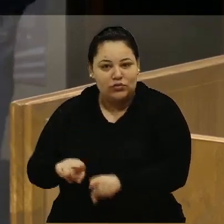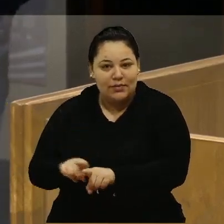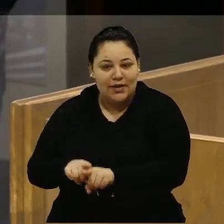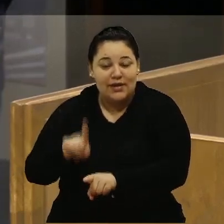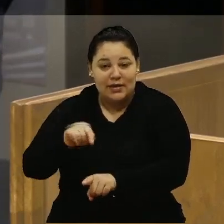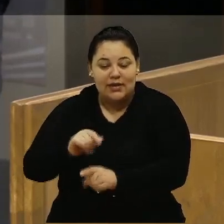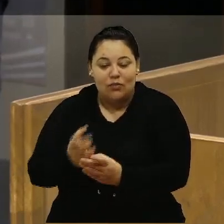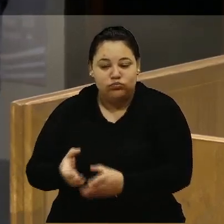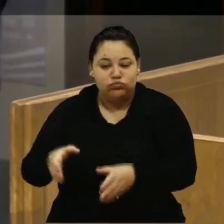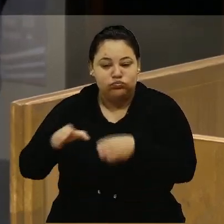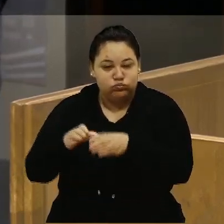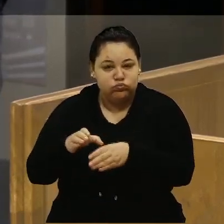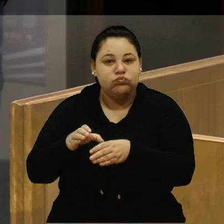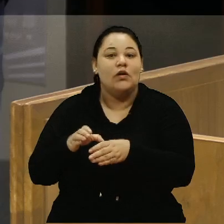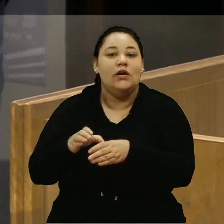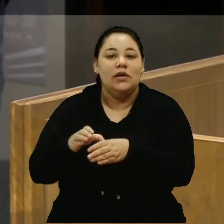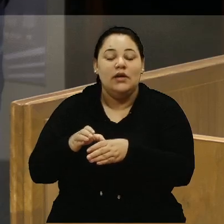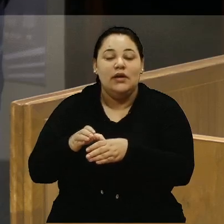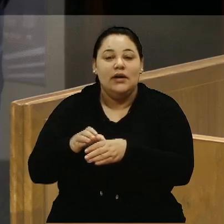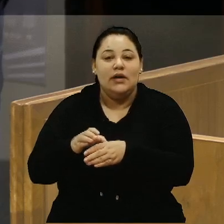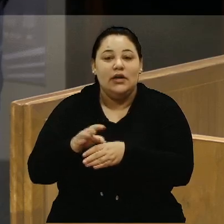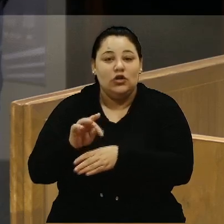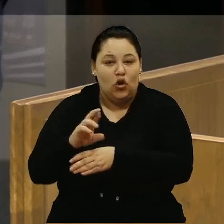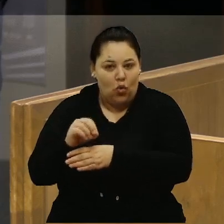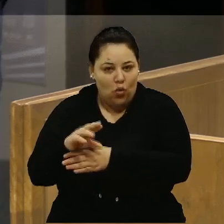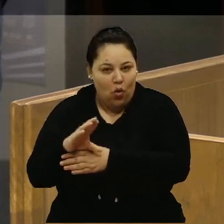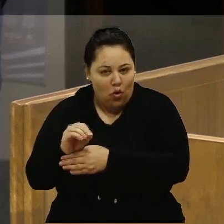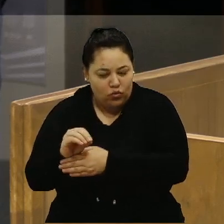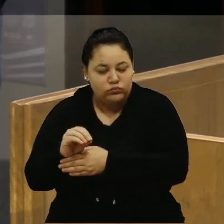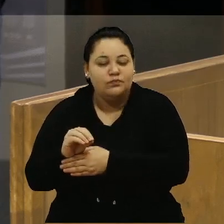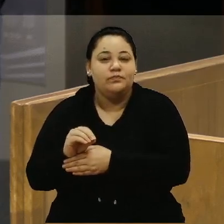das bolsas de células-tronco, ele irá fazer diversos outros